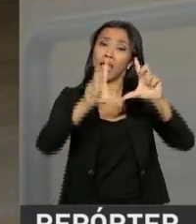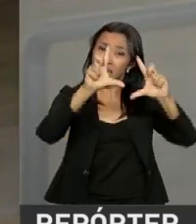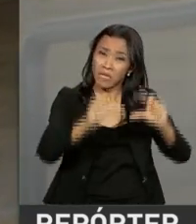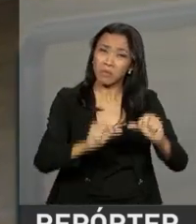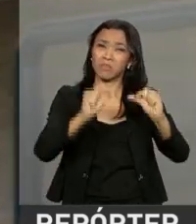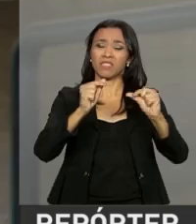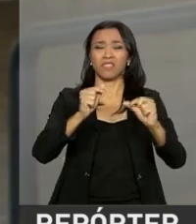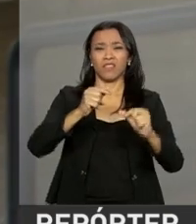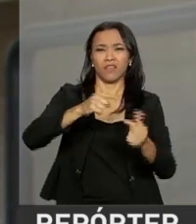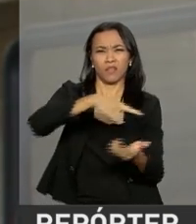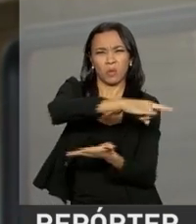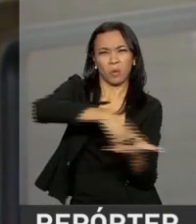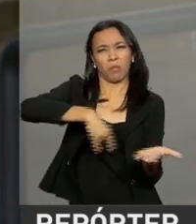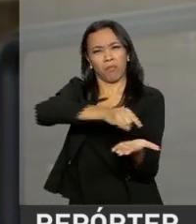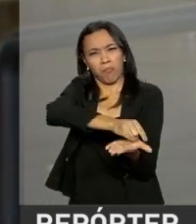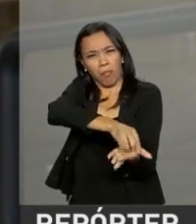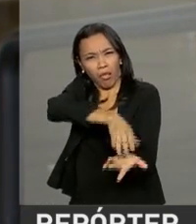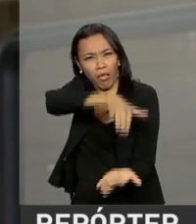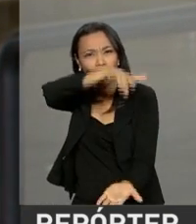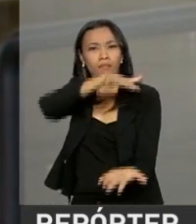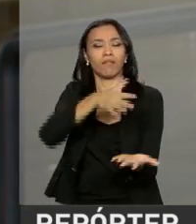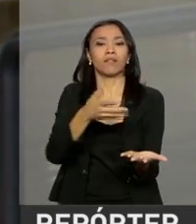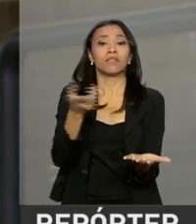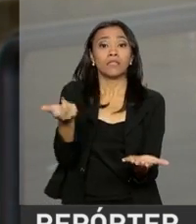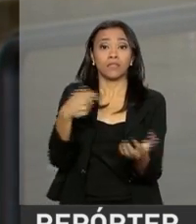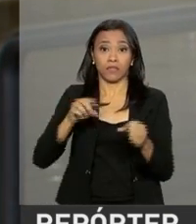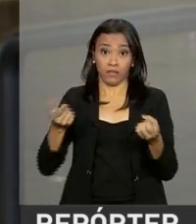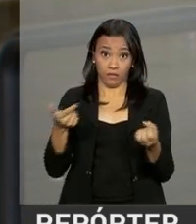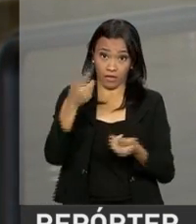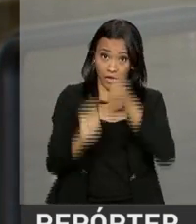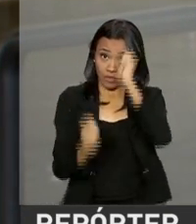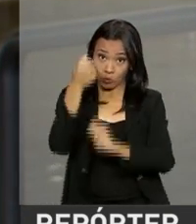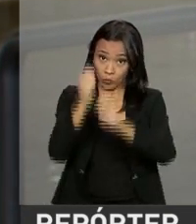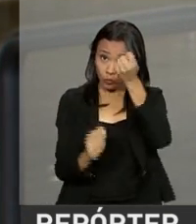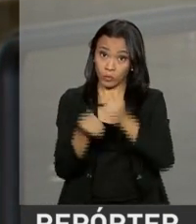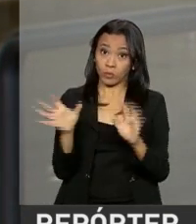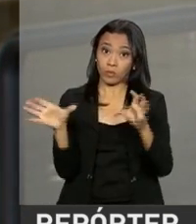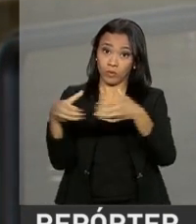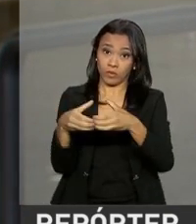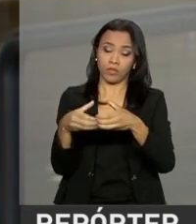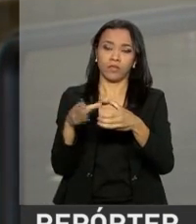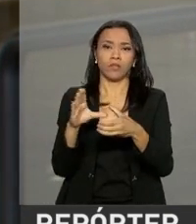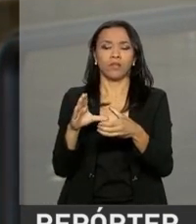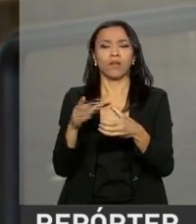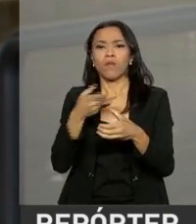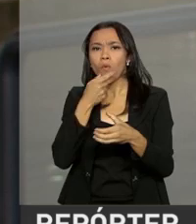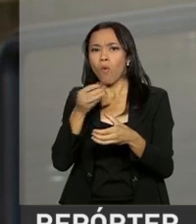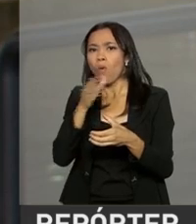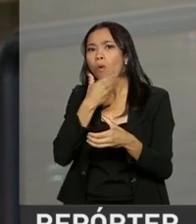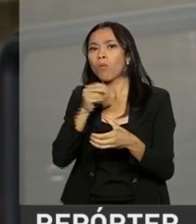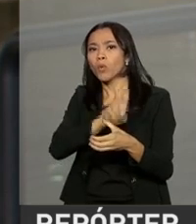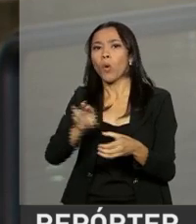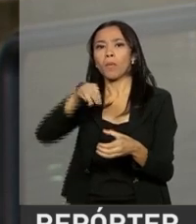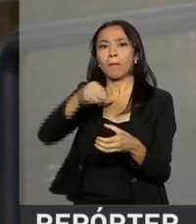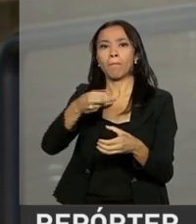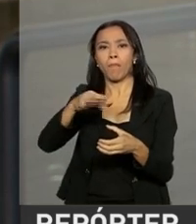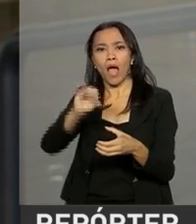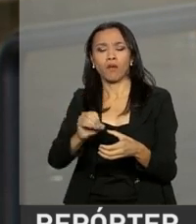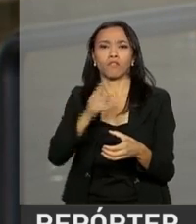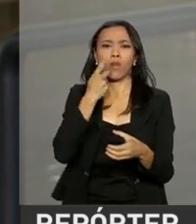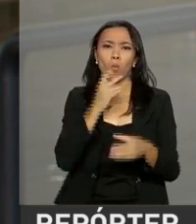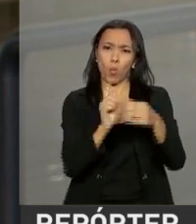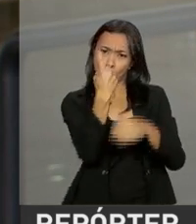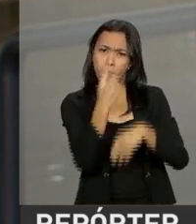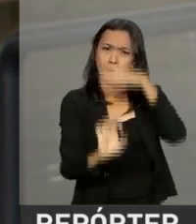Estado. O ministro de Indústria, Comércio Exterior e Serviços, Marcos Pereira, lembrou que uma empresa brasileira gasta em média